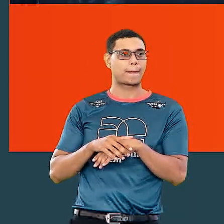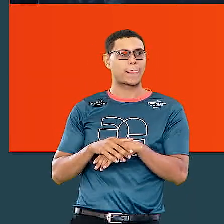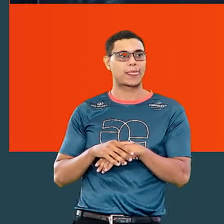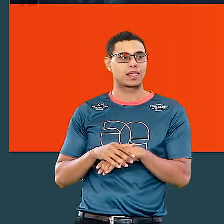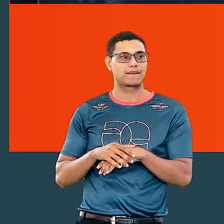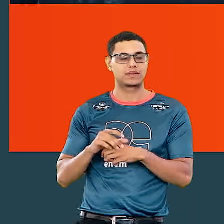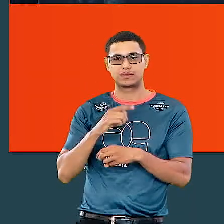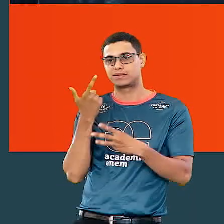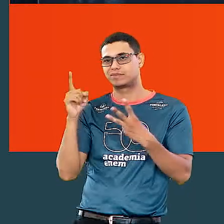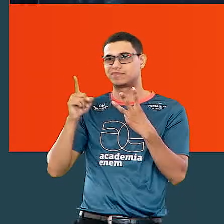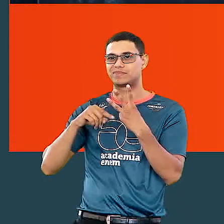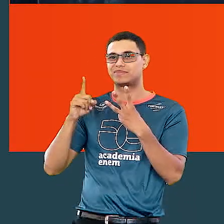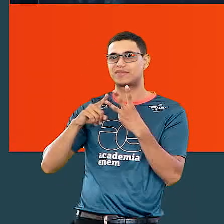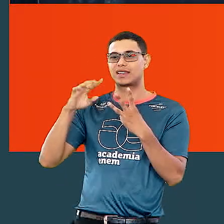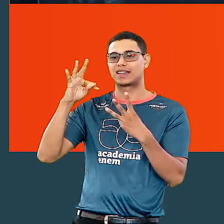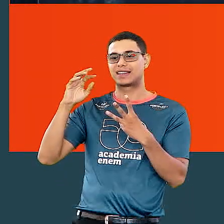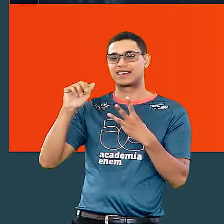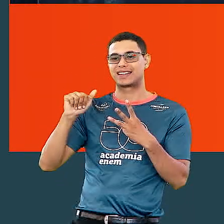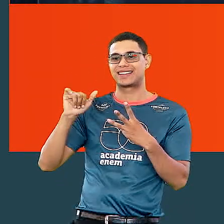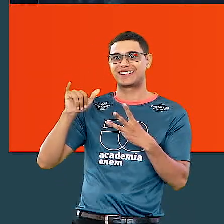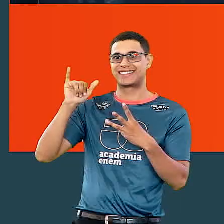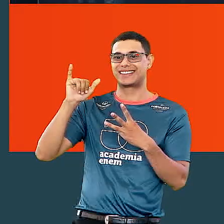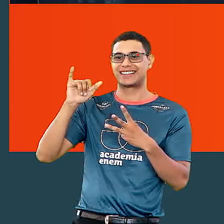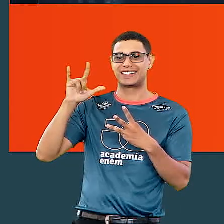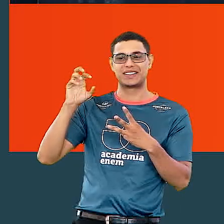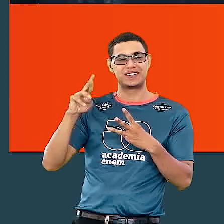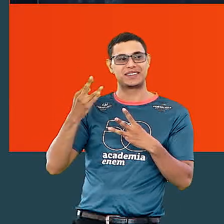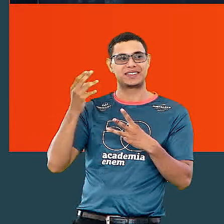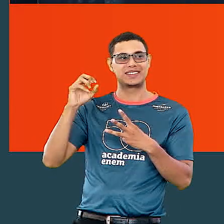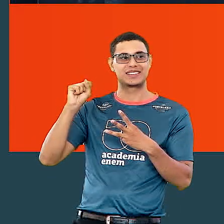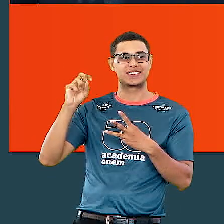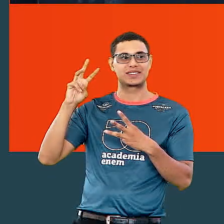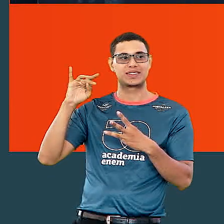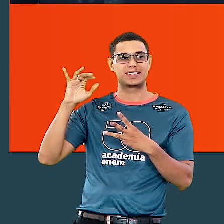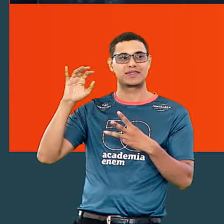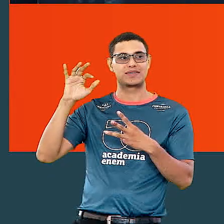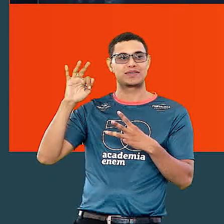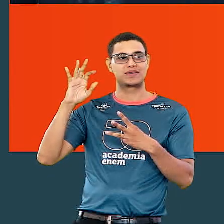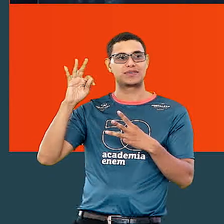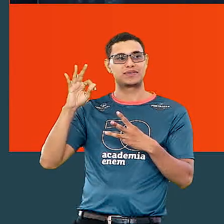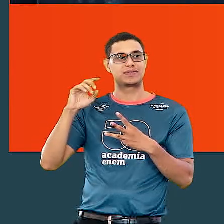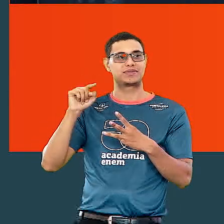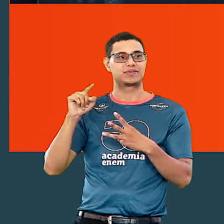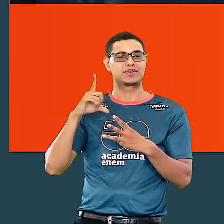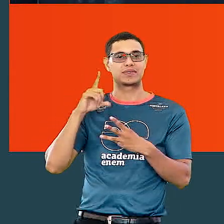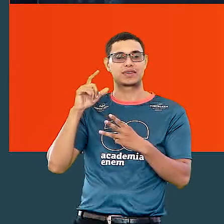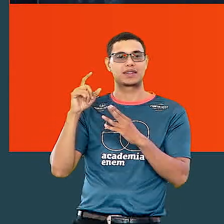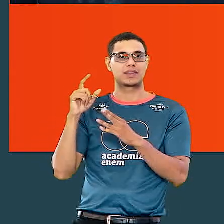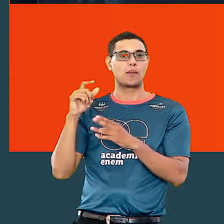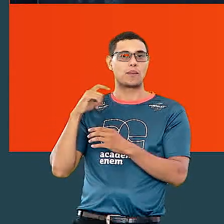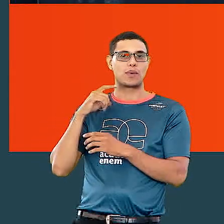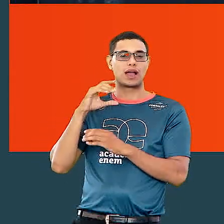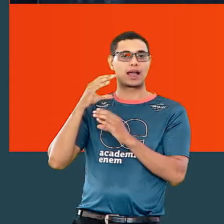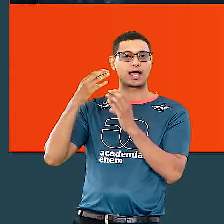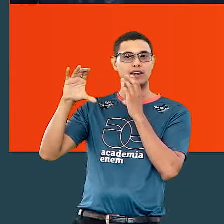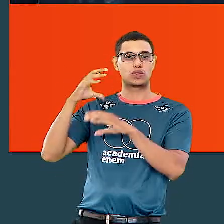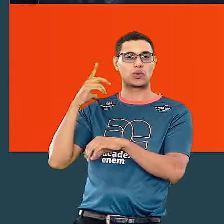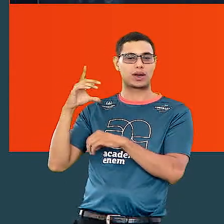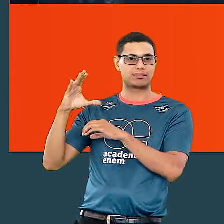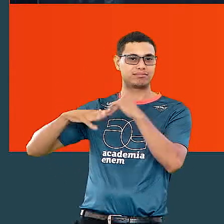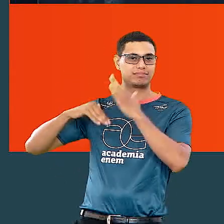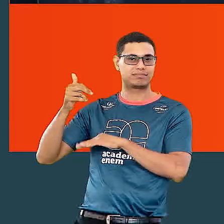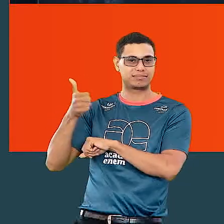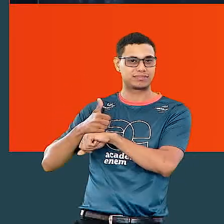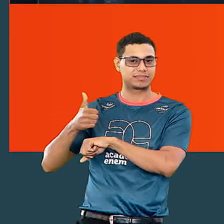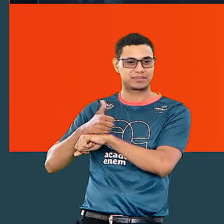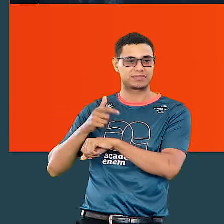Taylor Swift. Tá vendo aí, ó? Tem uma galera que concorda comigo. Uma galera que concorda que a gente